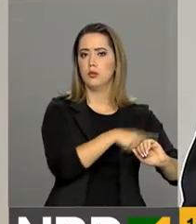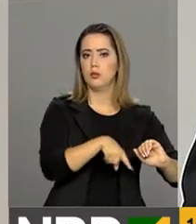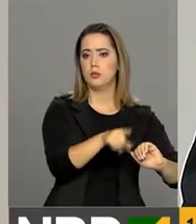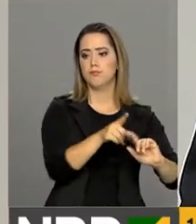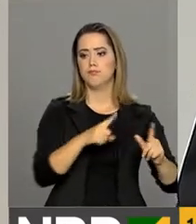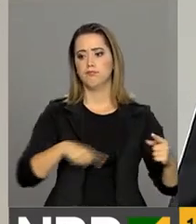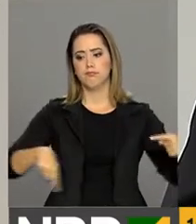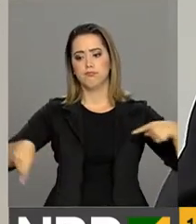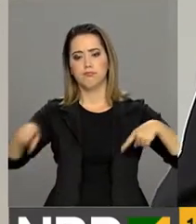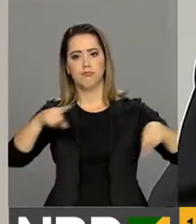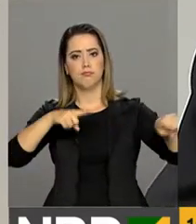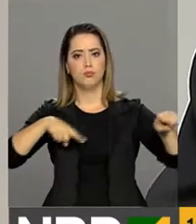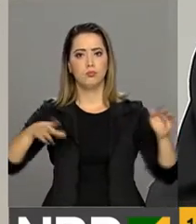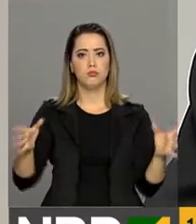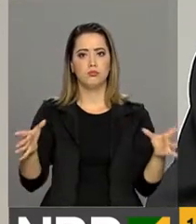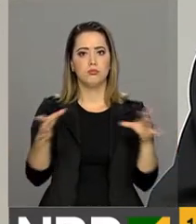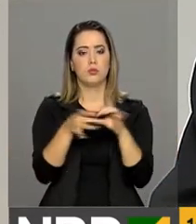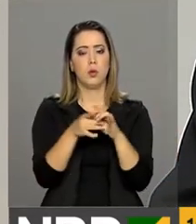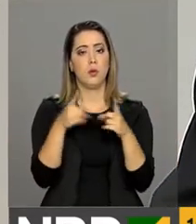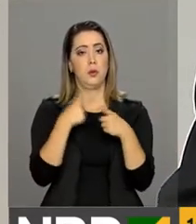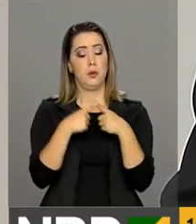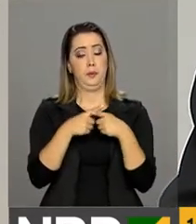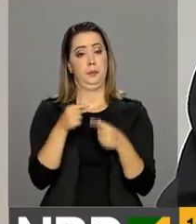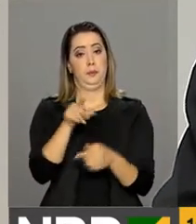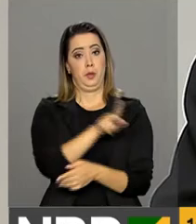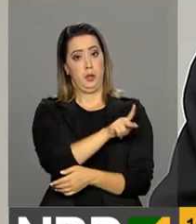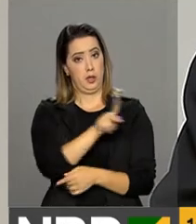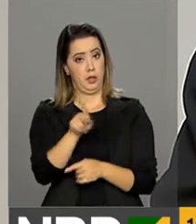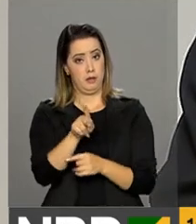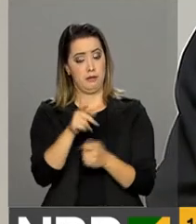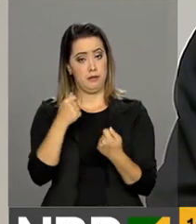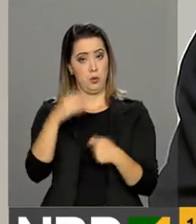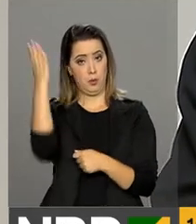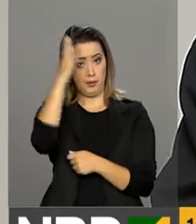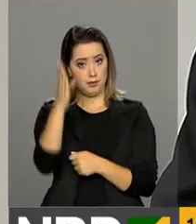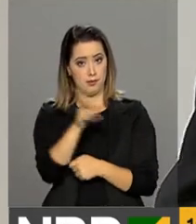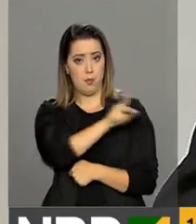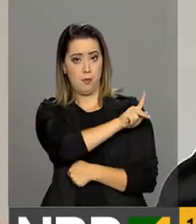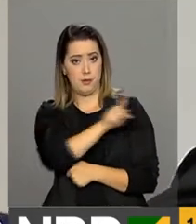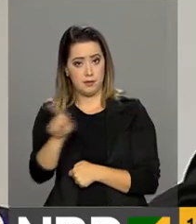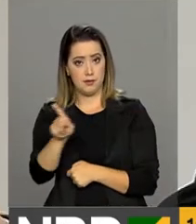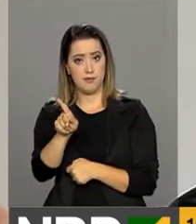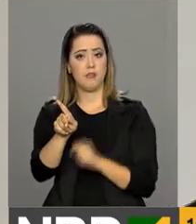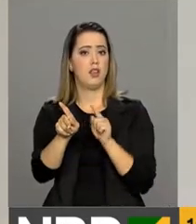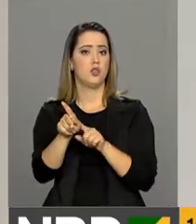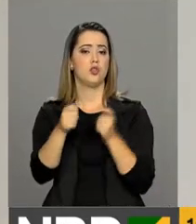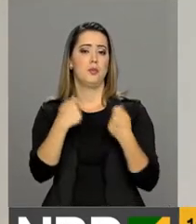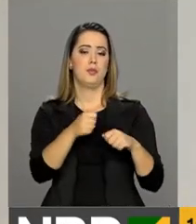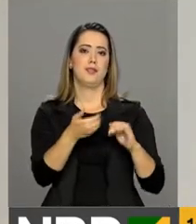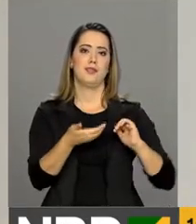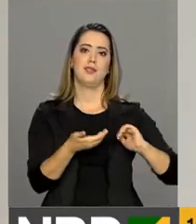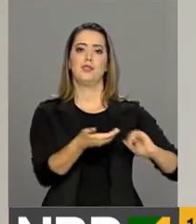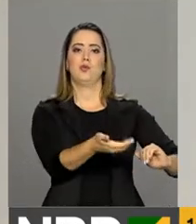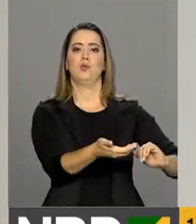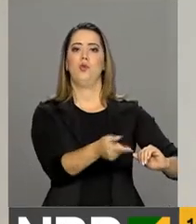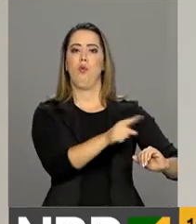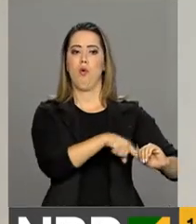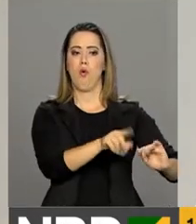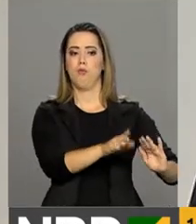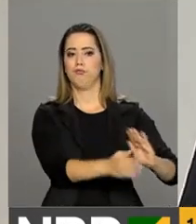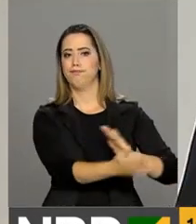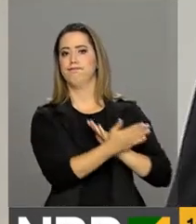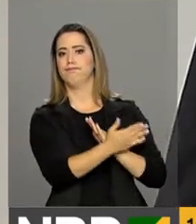porque também num regime presidencialista se você não tiver o apoio do congresso nacional você não consegue não consegue